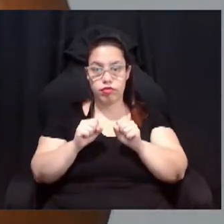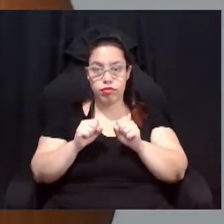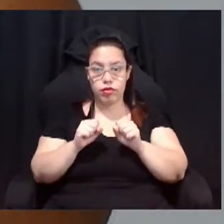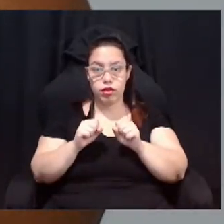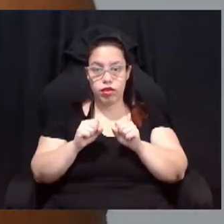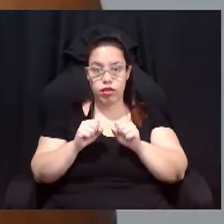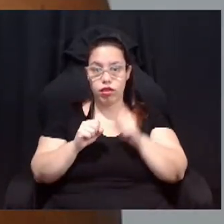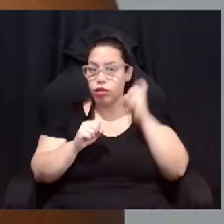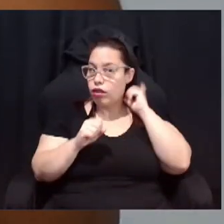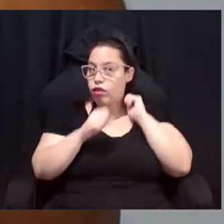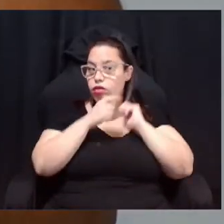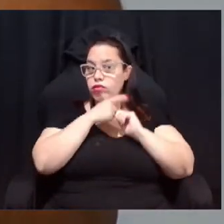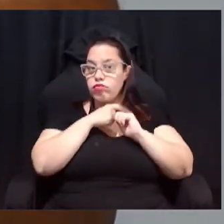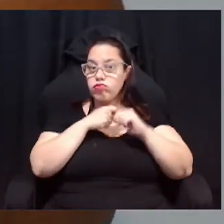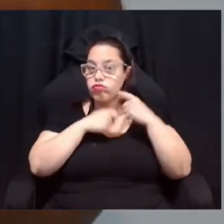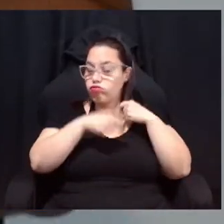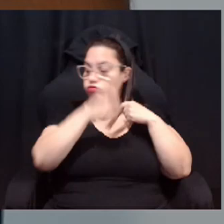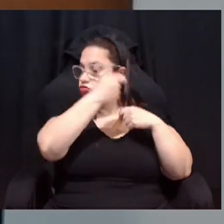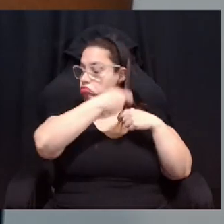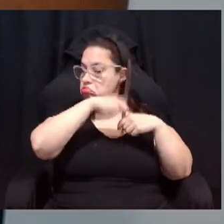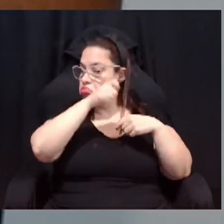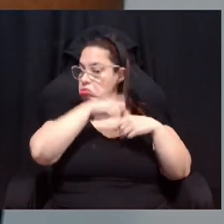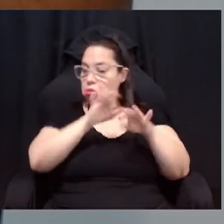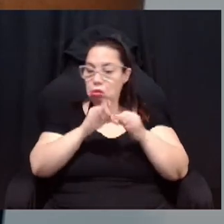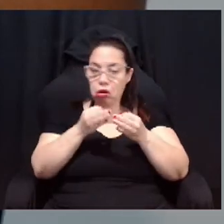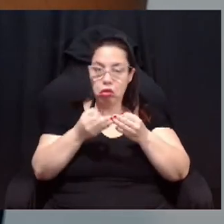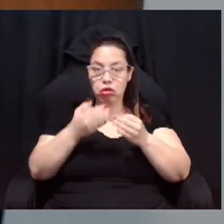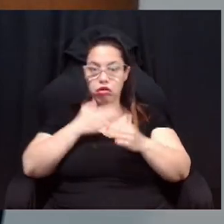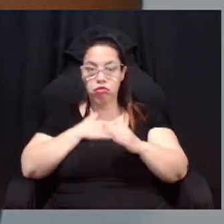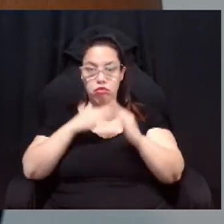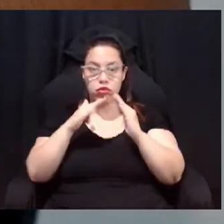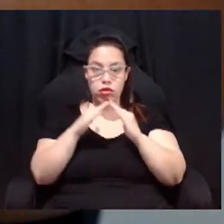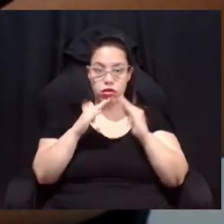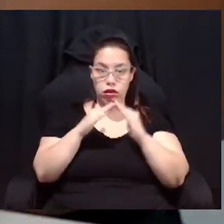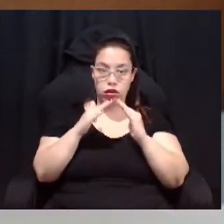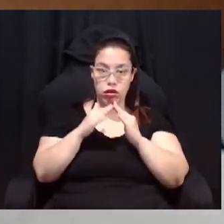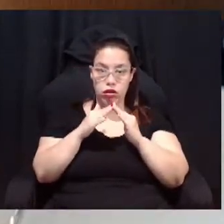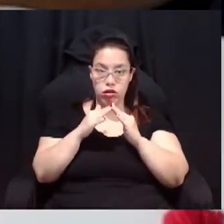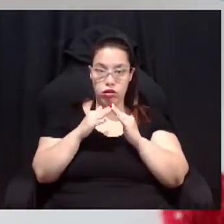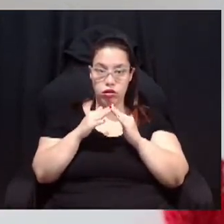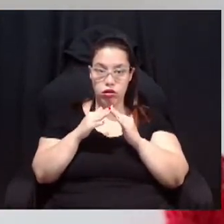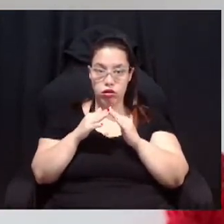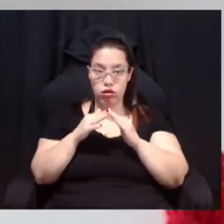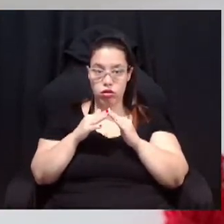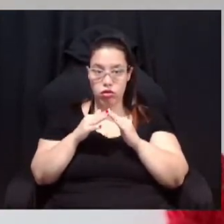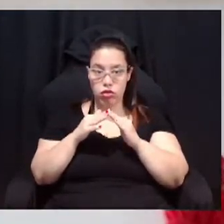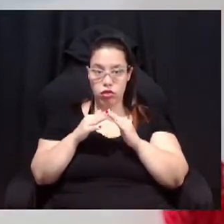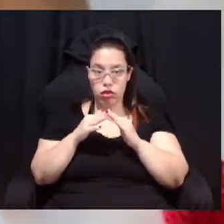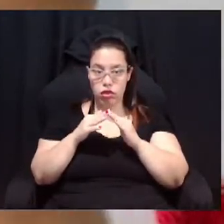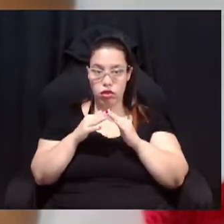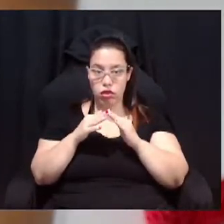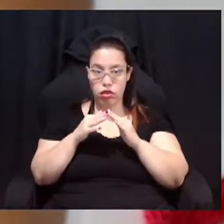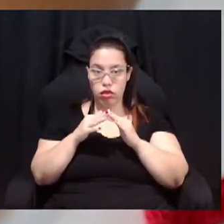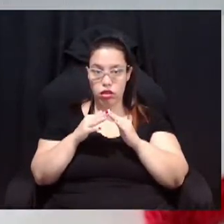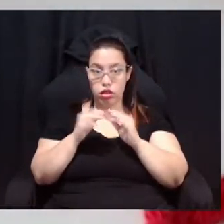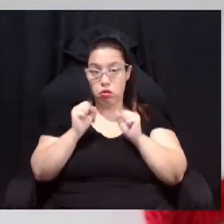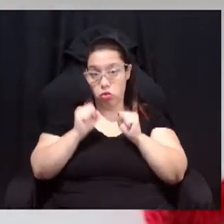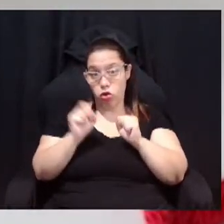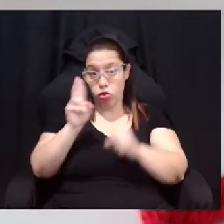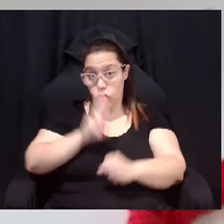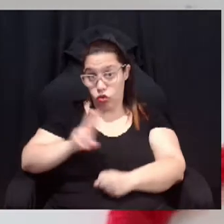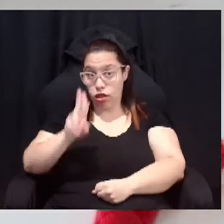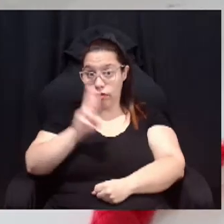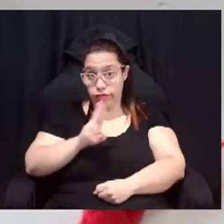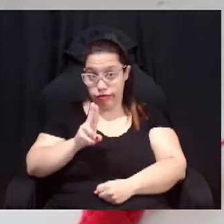mais simples, né? Na minha casa, um pente que tá sobrando e você pode usar ele, tá bom?